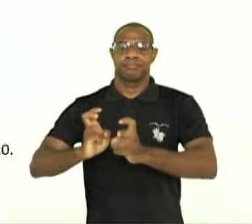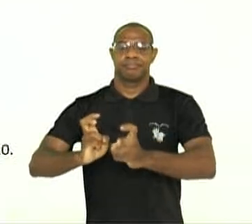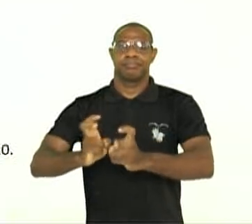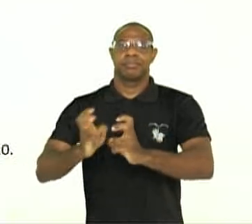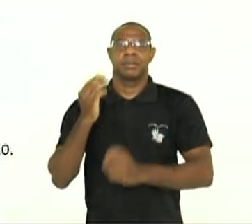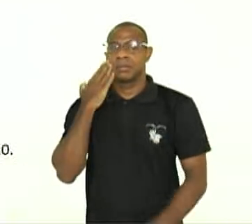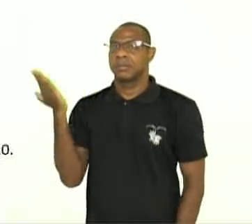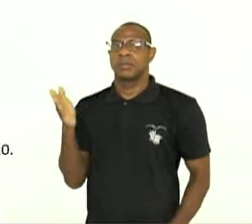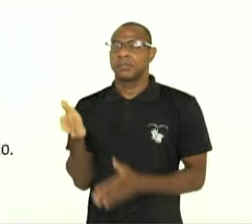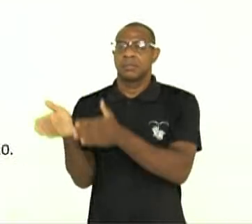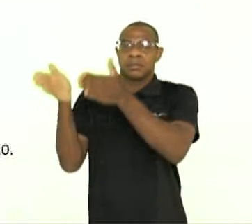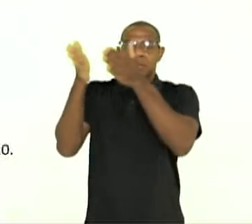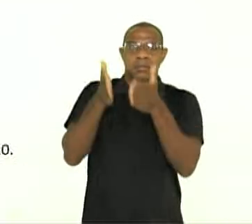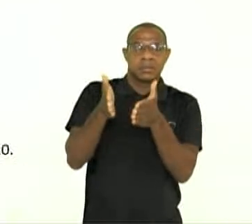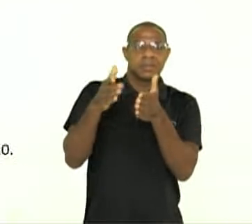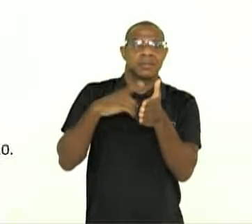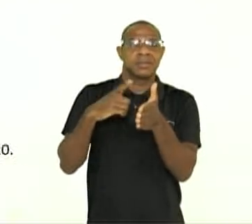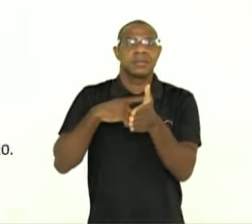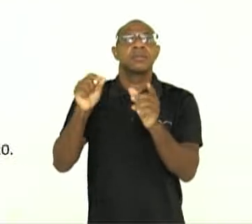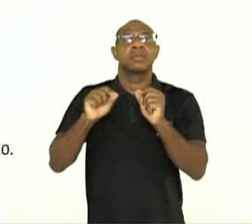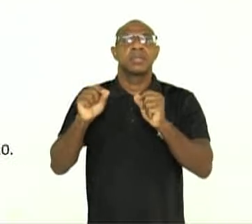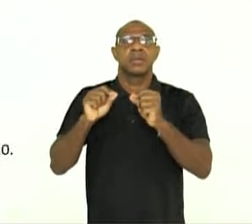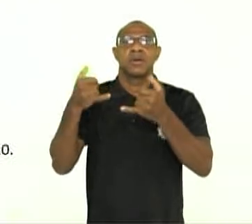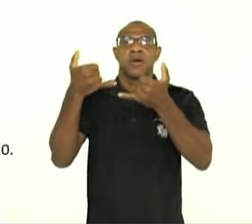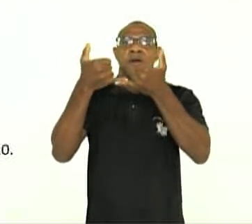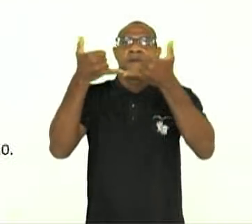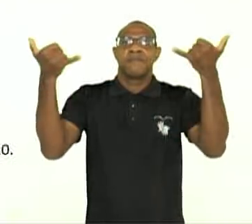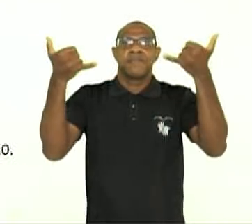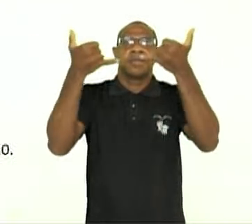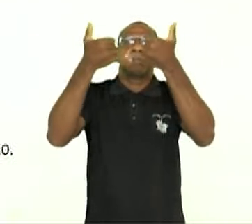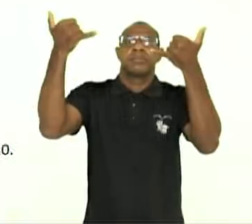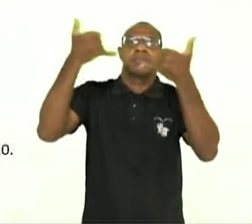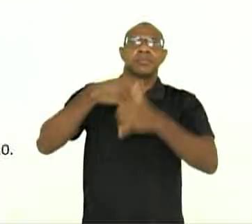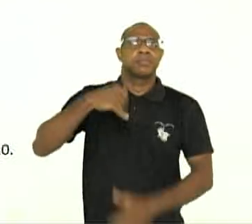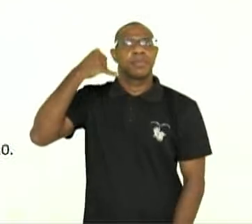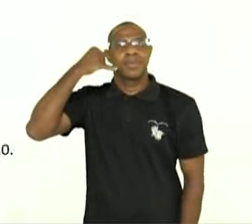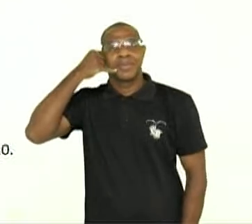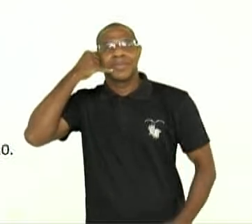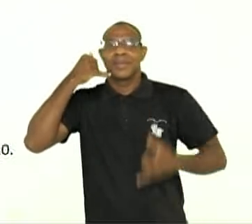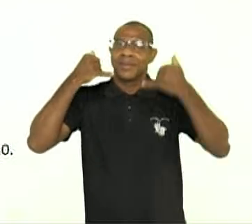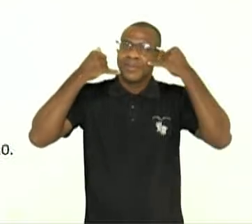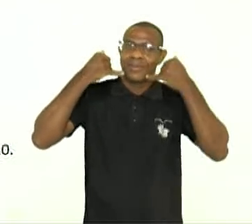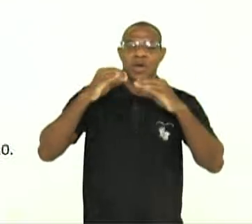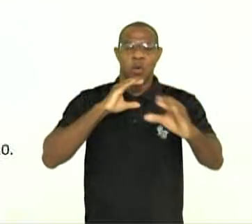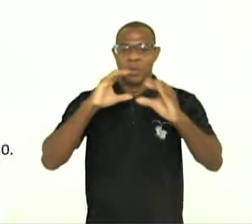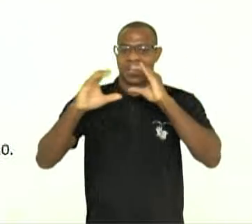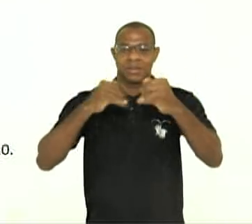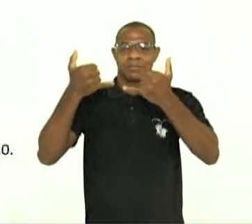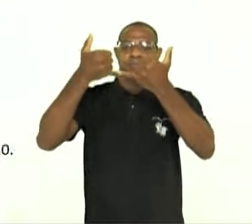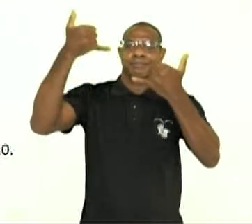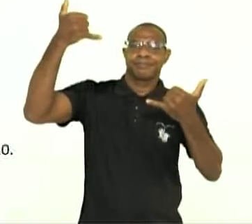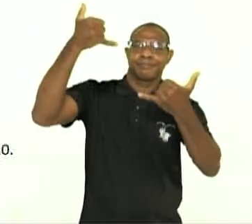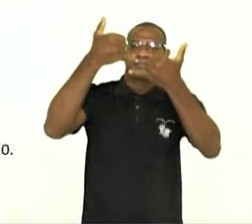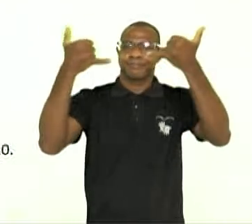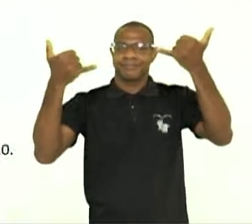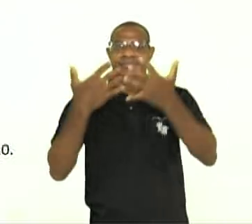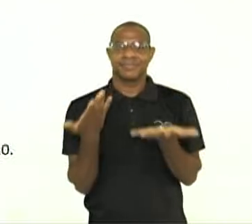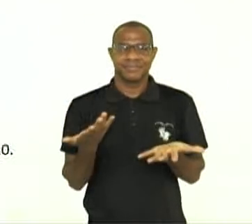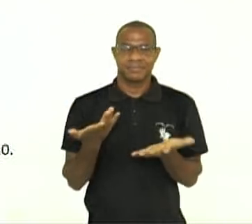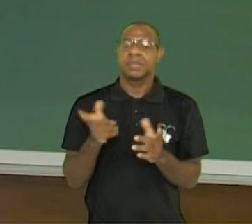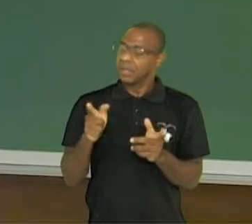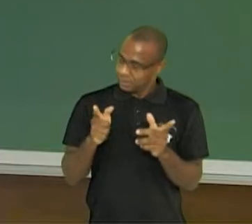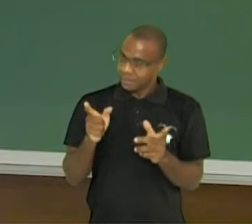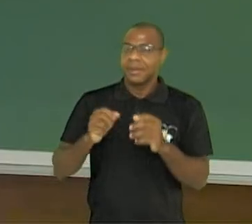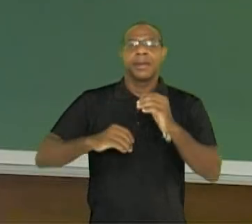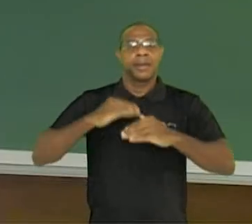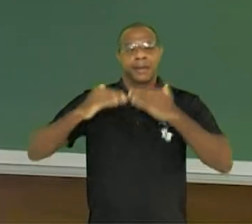você vê os fios do telégrafo, os cabos do telégrafo, meios de comunicação. Revolução Industrial, para